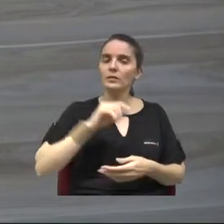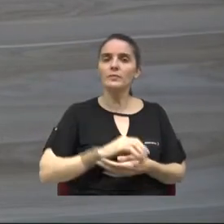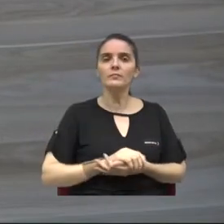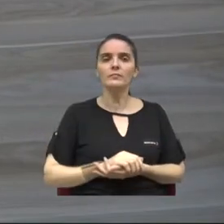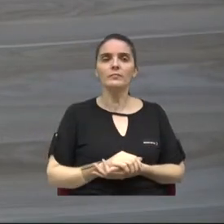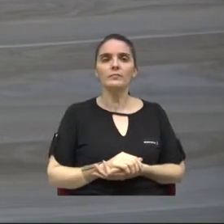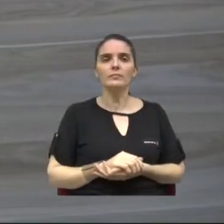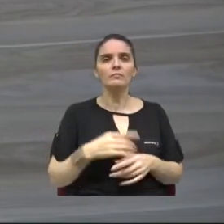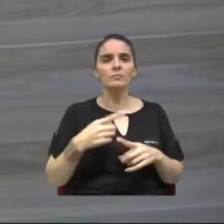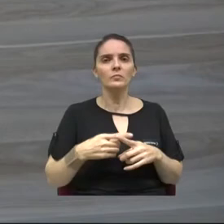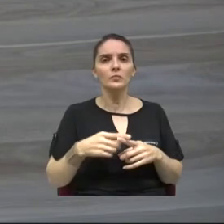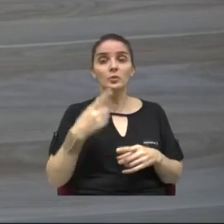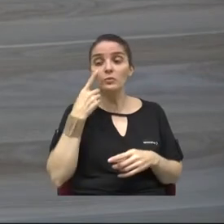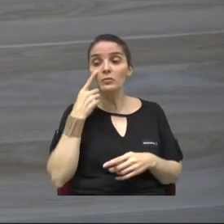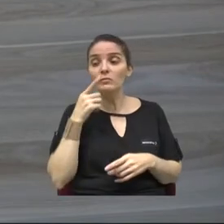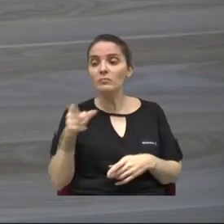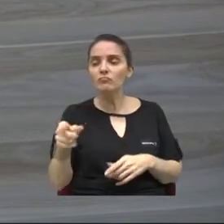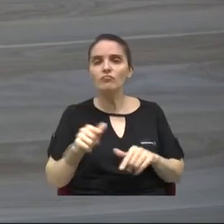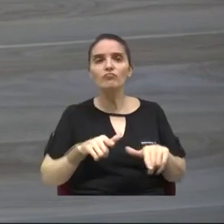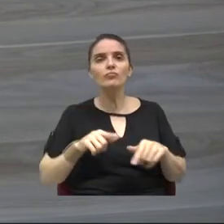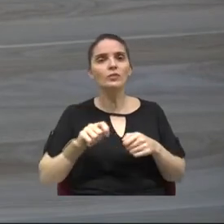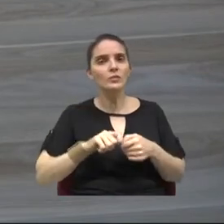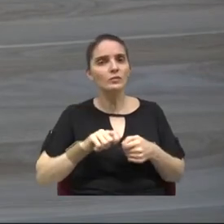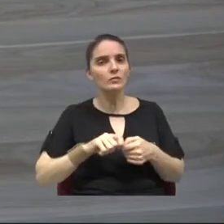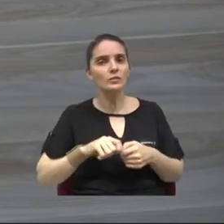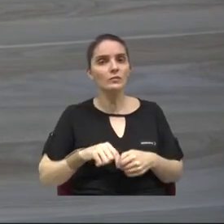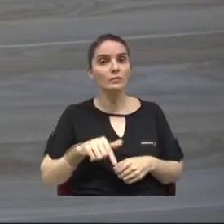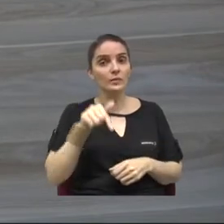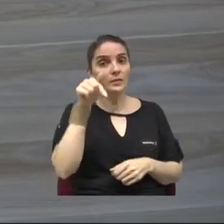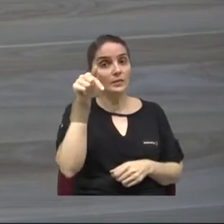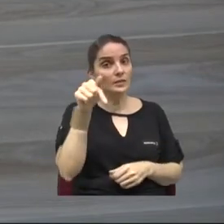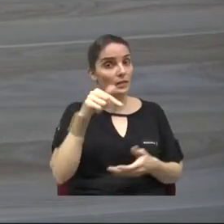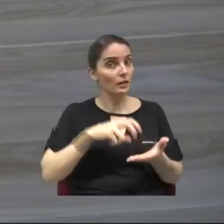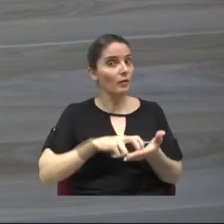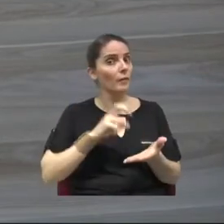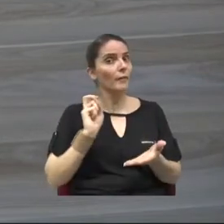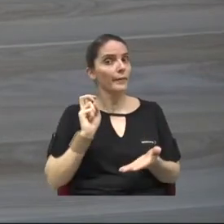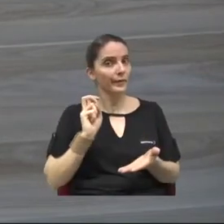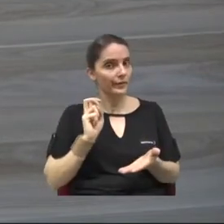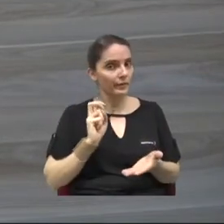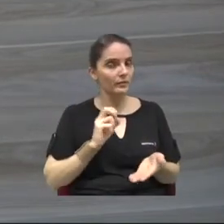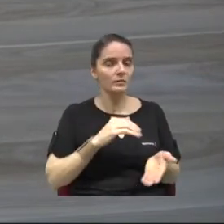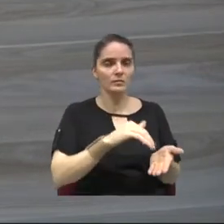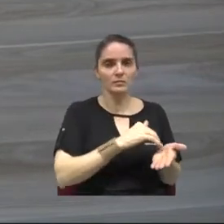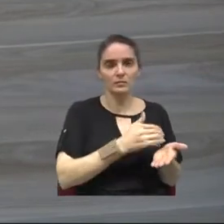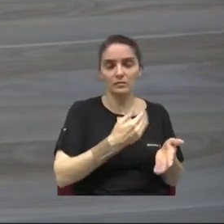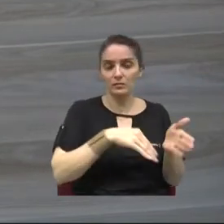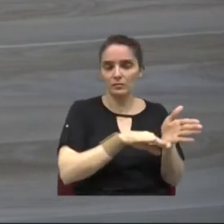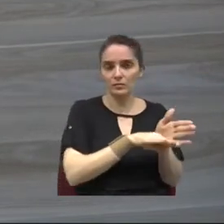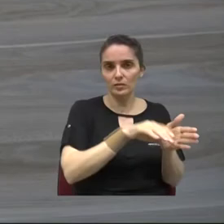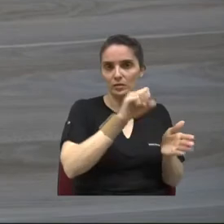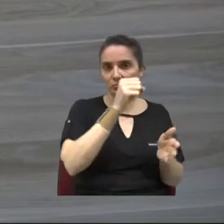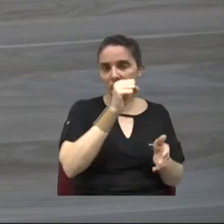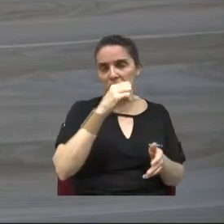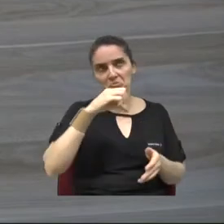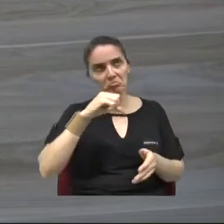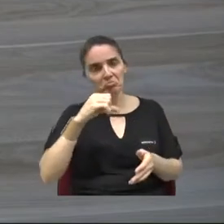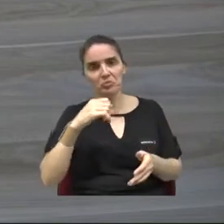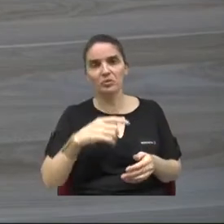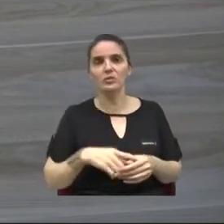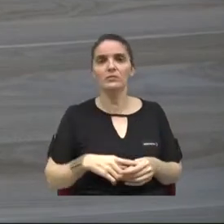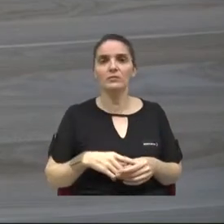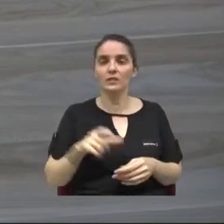pelo que eu vejo que o senhor faz. Era 7 horas da manhã, o secretário deve chegar lá para as 8, 9 horas, ele